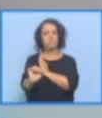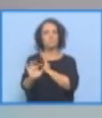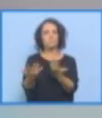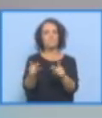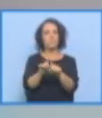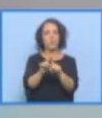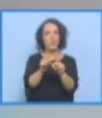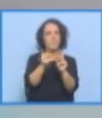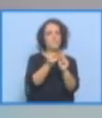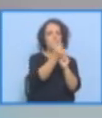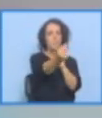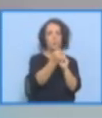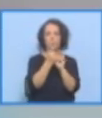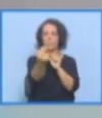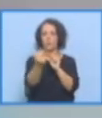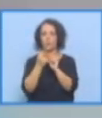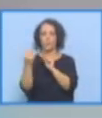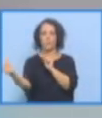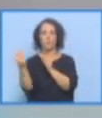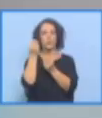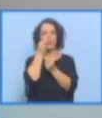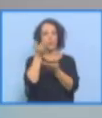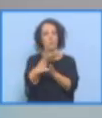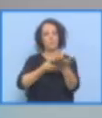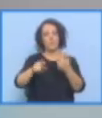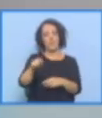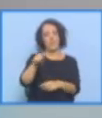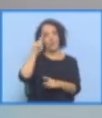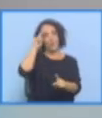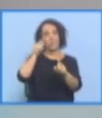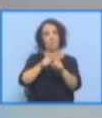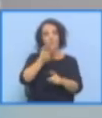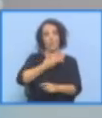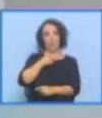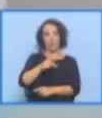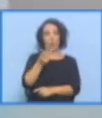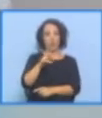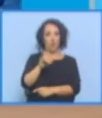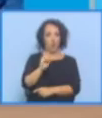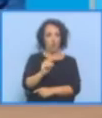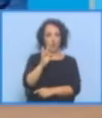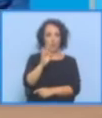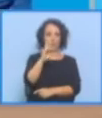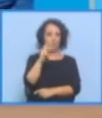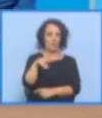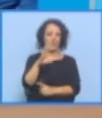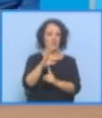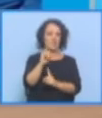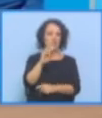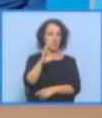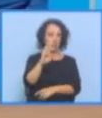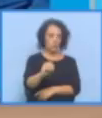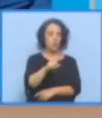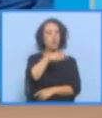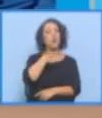ponte com todos é o propósito do Dom António Francisco. É, em todos. Eu conheci-o mais em termos de trabalho na